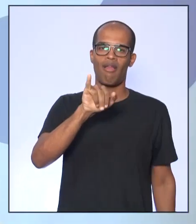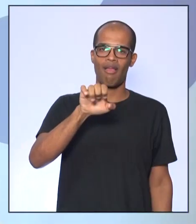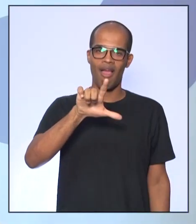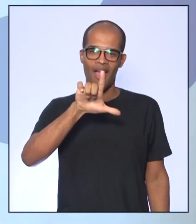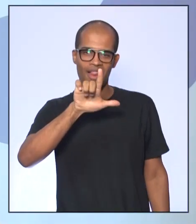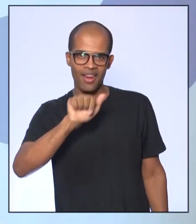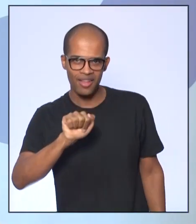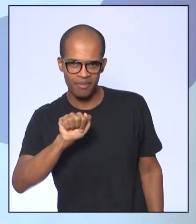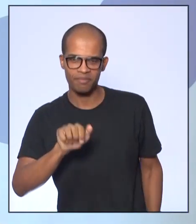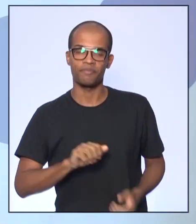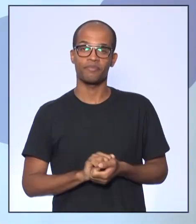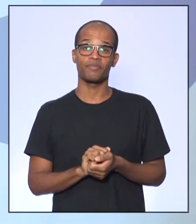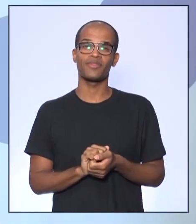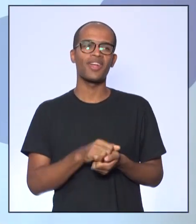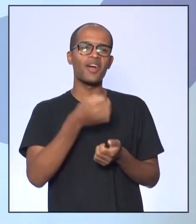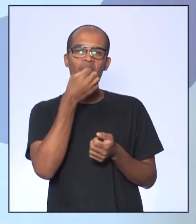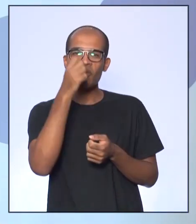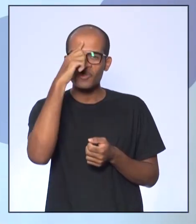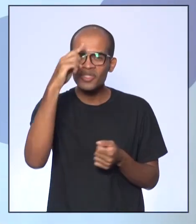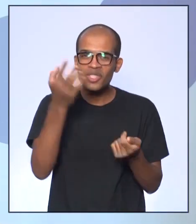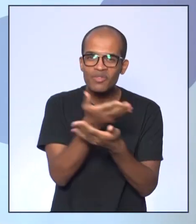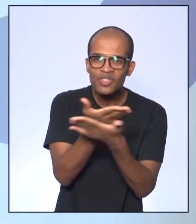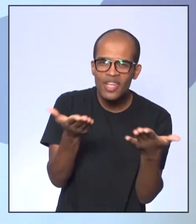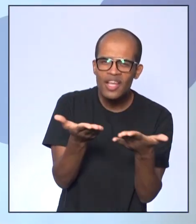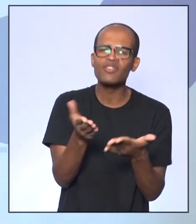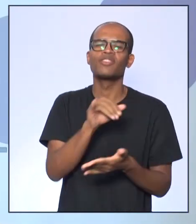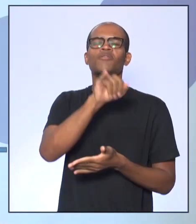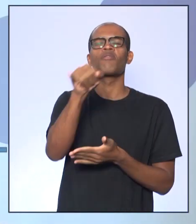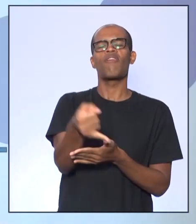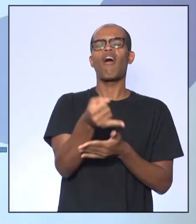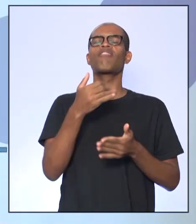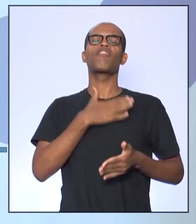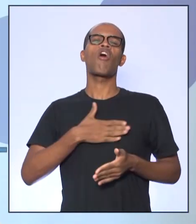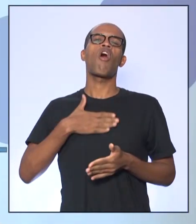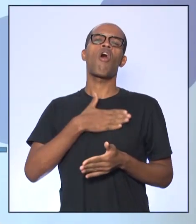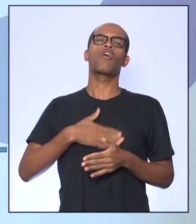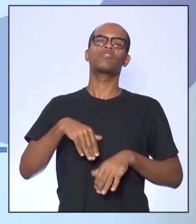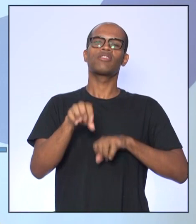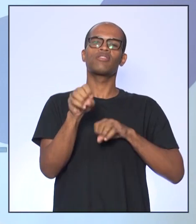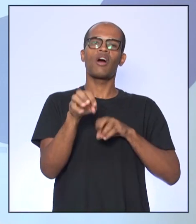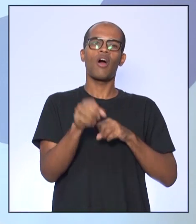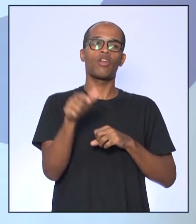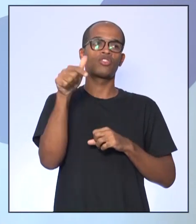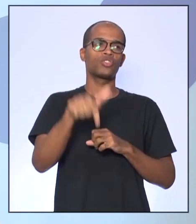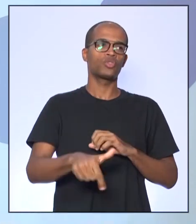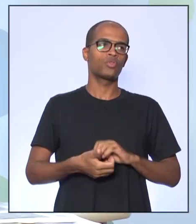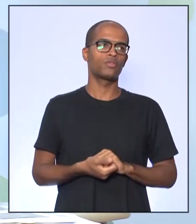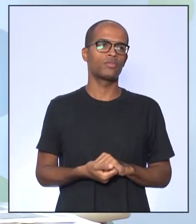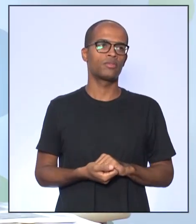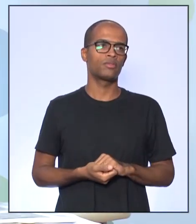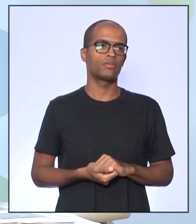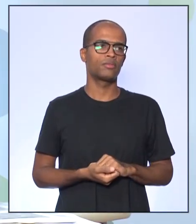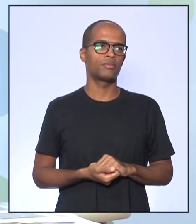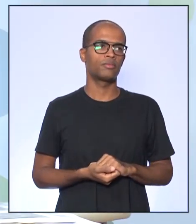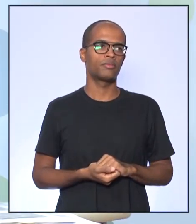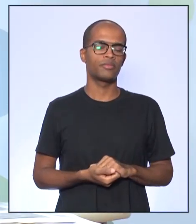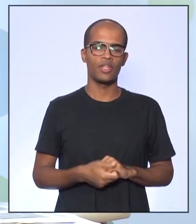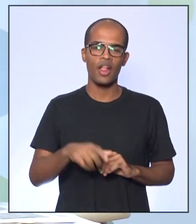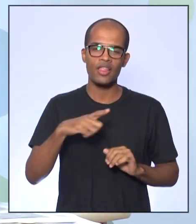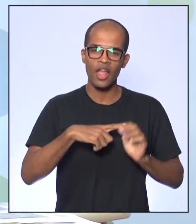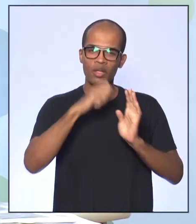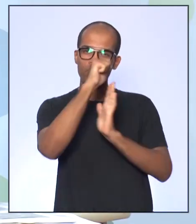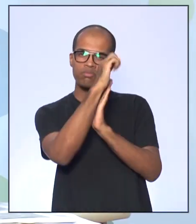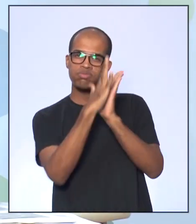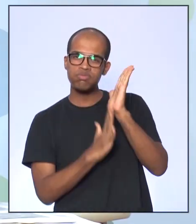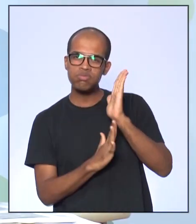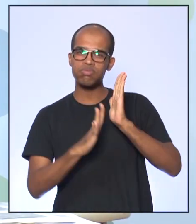dia, pessoal. Eu espero que vocês aproveitem e curtam bastante a aula de hoje. Nós temos muitas atividades programadas